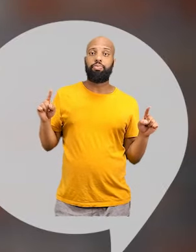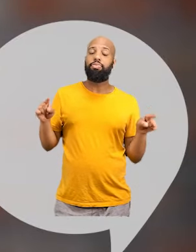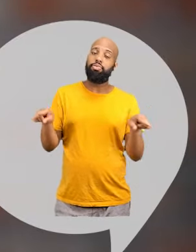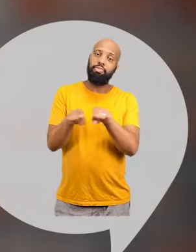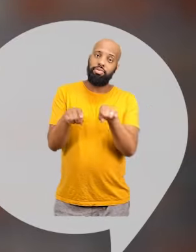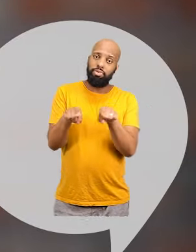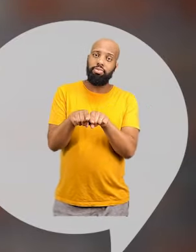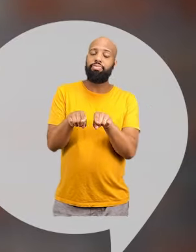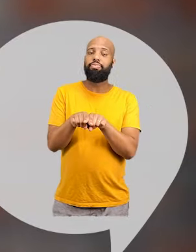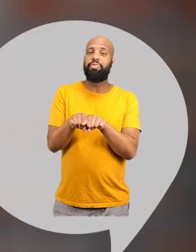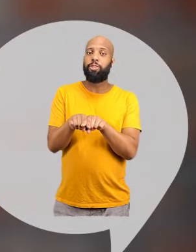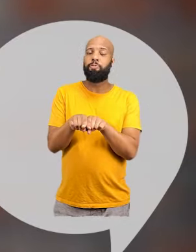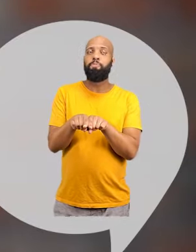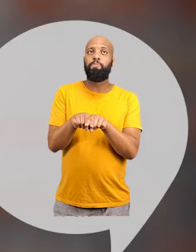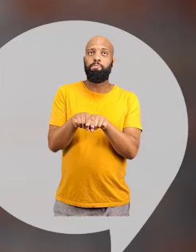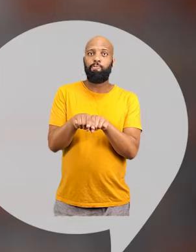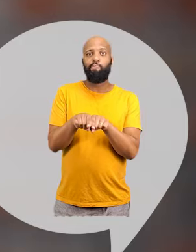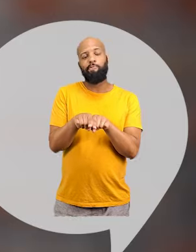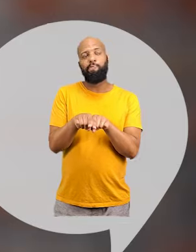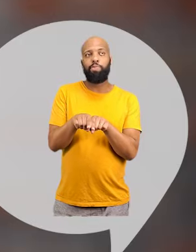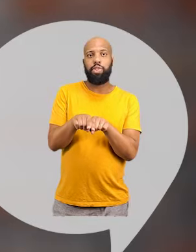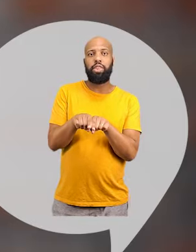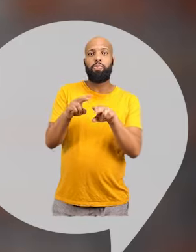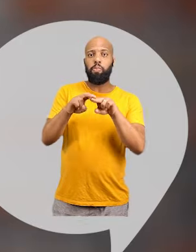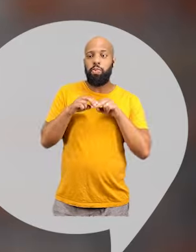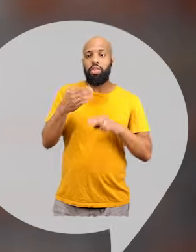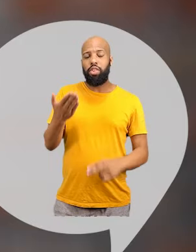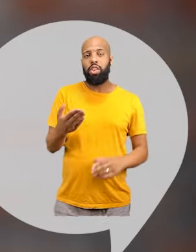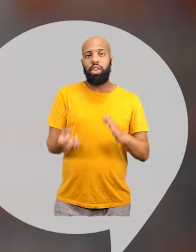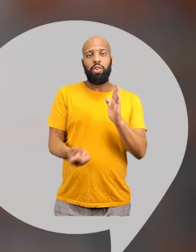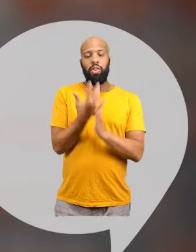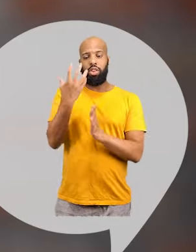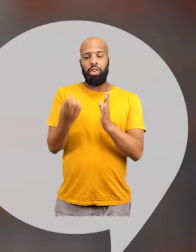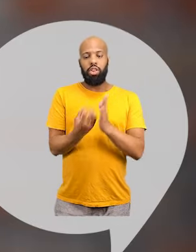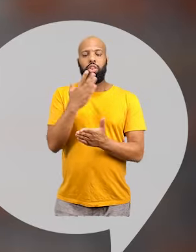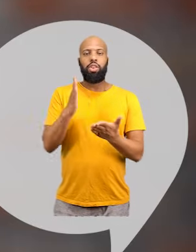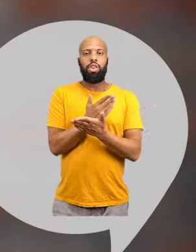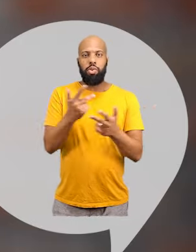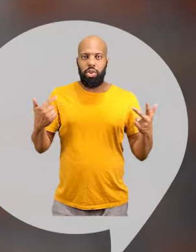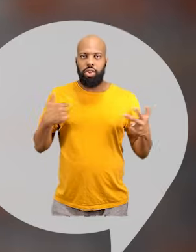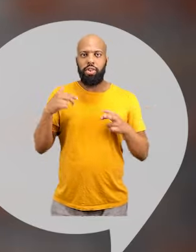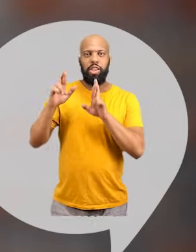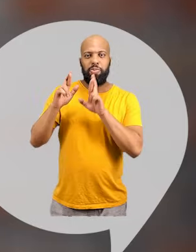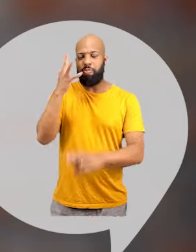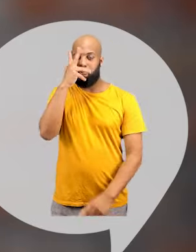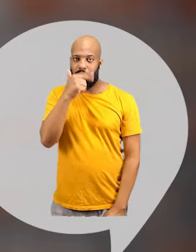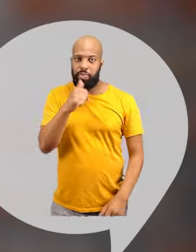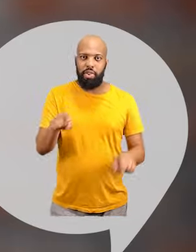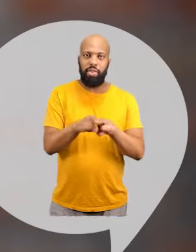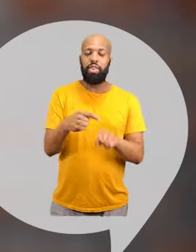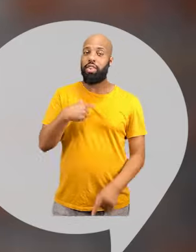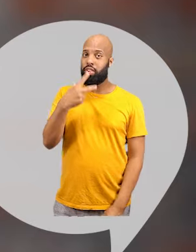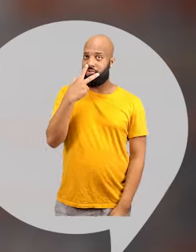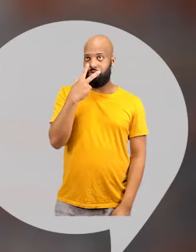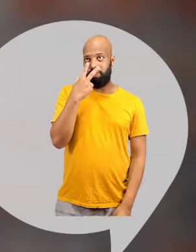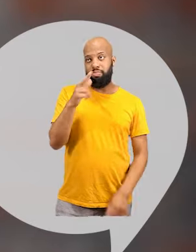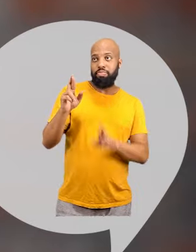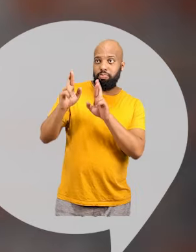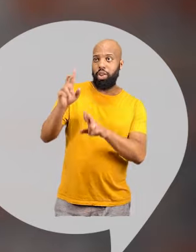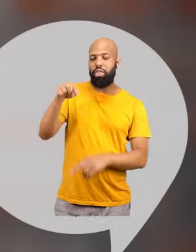que disso surgiu alguma coisa que eu espero que seja bonita que espero que seja legal